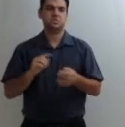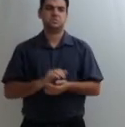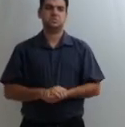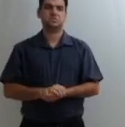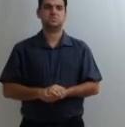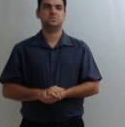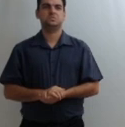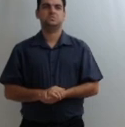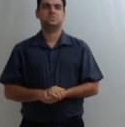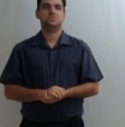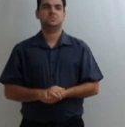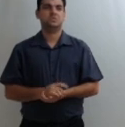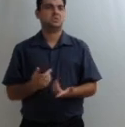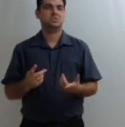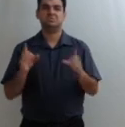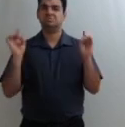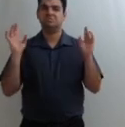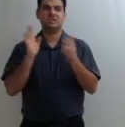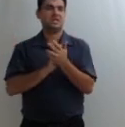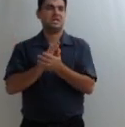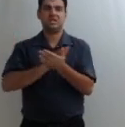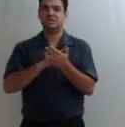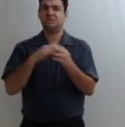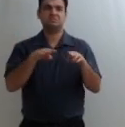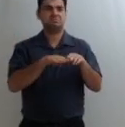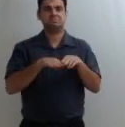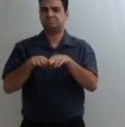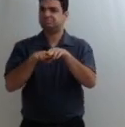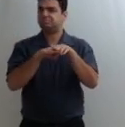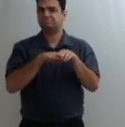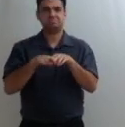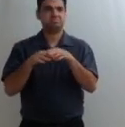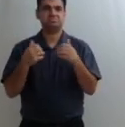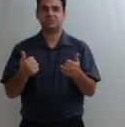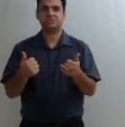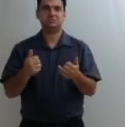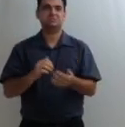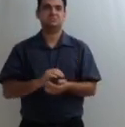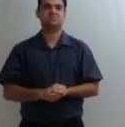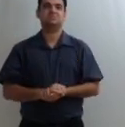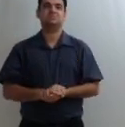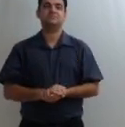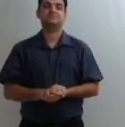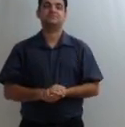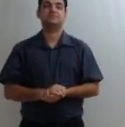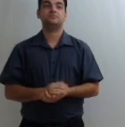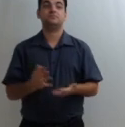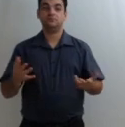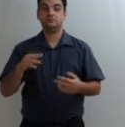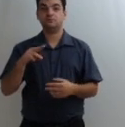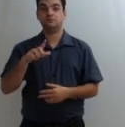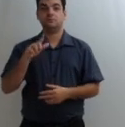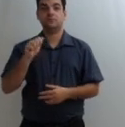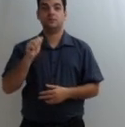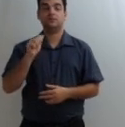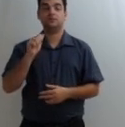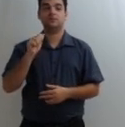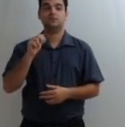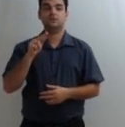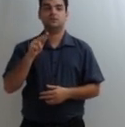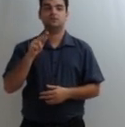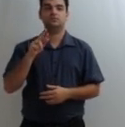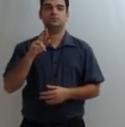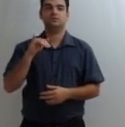Não há comentários, fica assim proclamado o resultado por unanimidade. Relatoria da ministra Laurita Vaz, agravo regimental